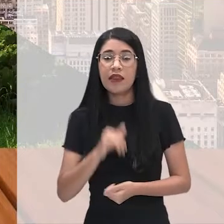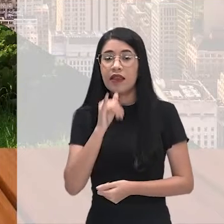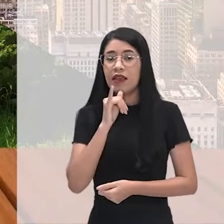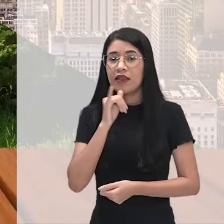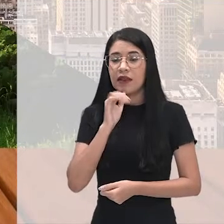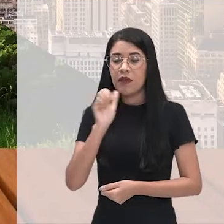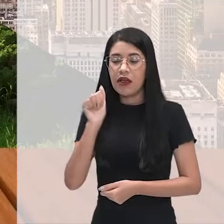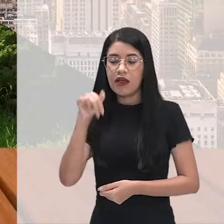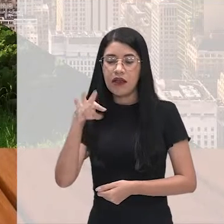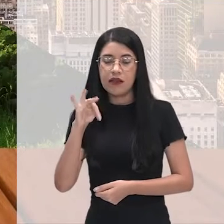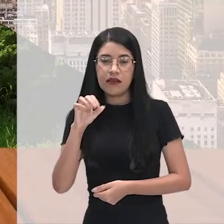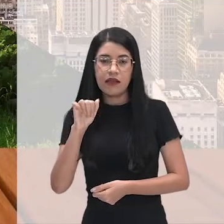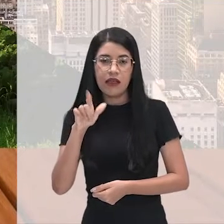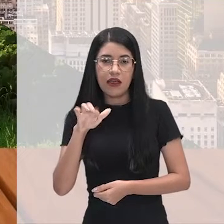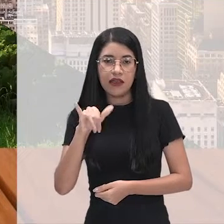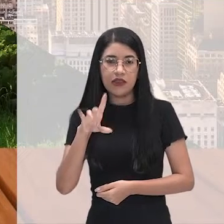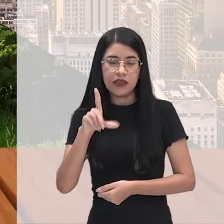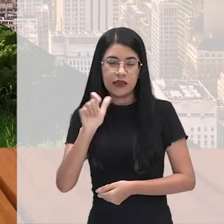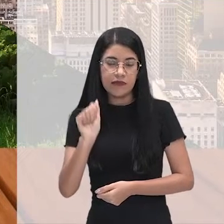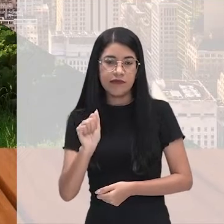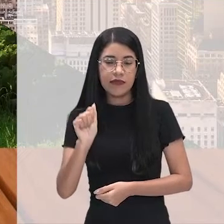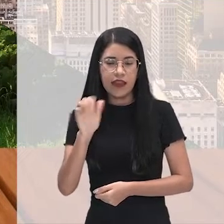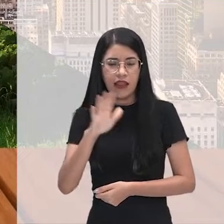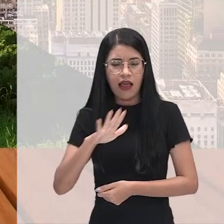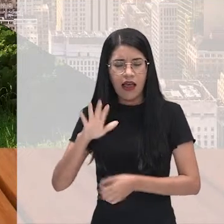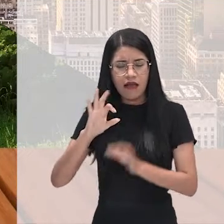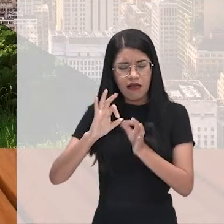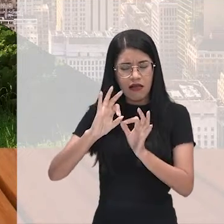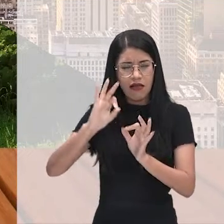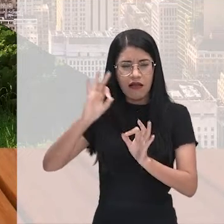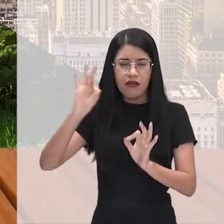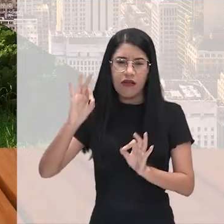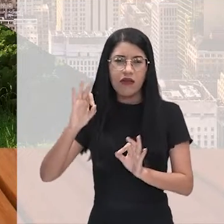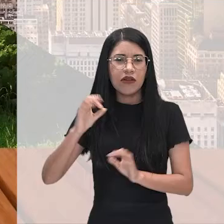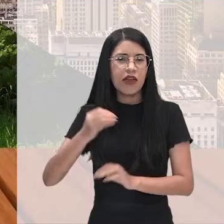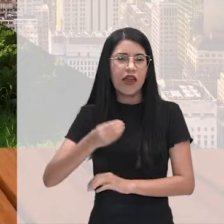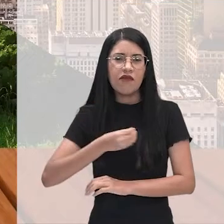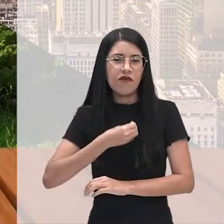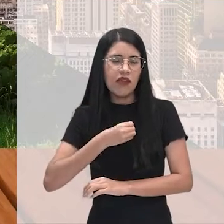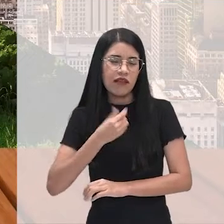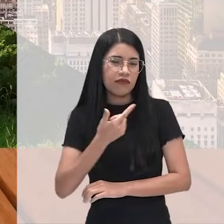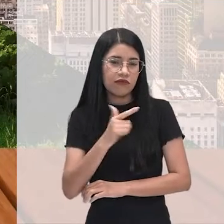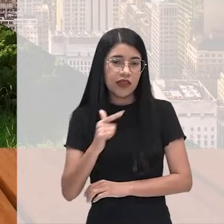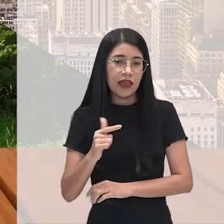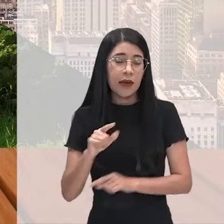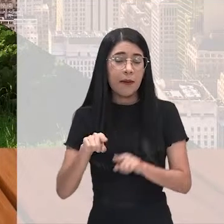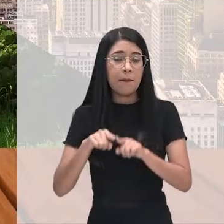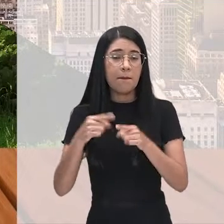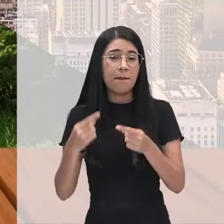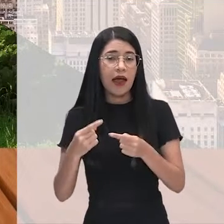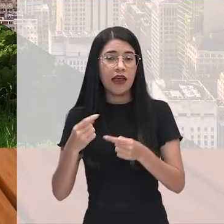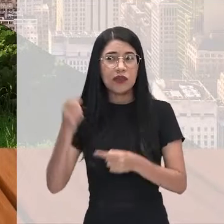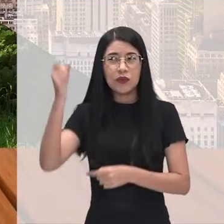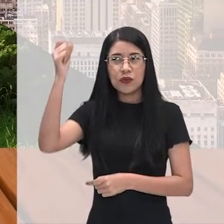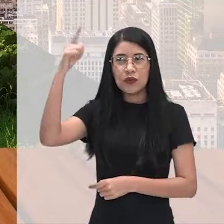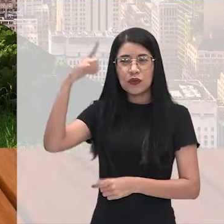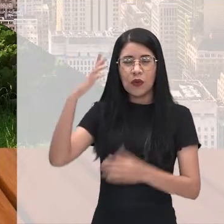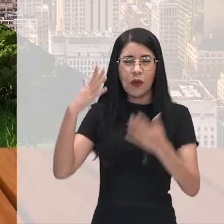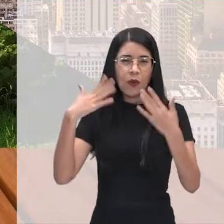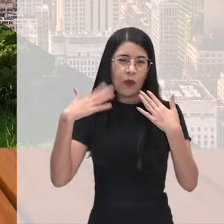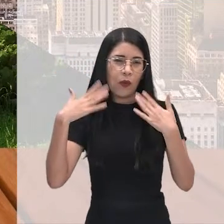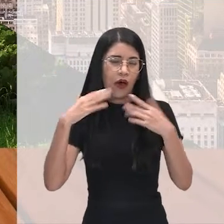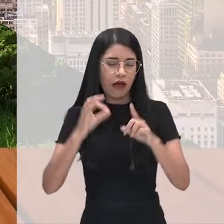a Antártida, tá? Nas áreas mais remotas, o homem não está presente, mas em função, por exemplo, do aquecimento global, a gente